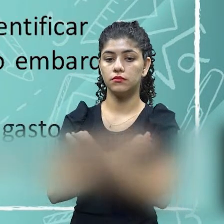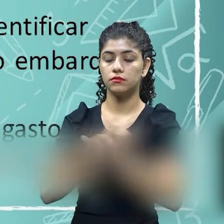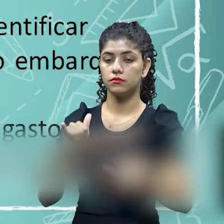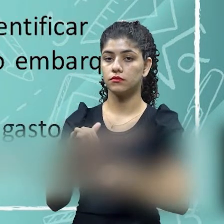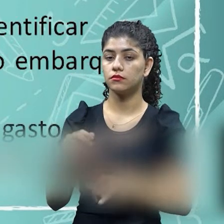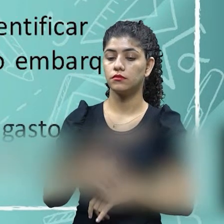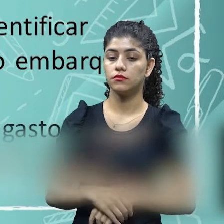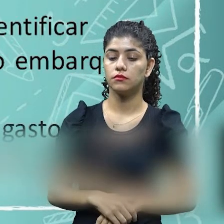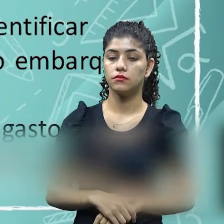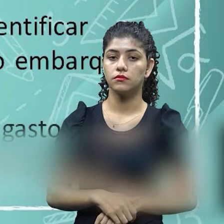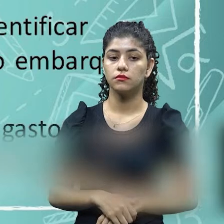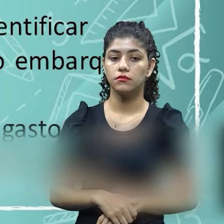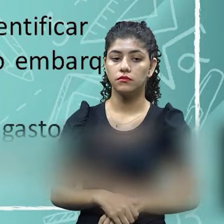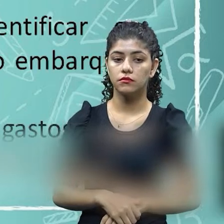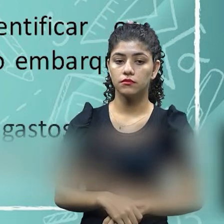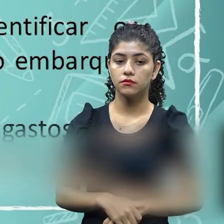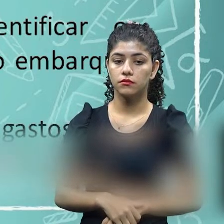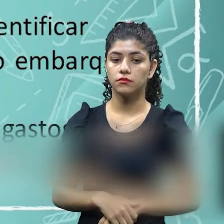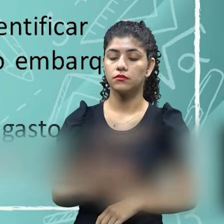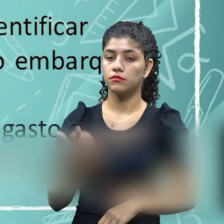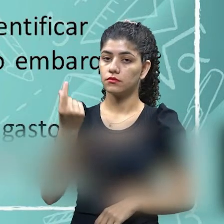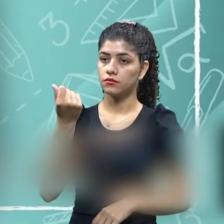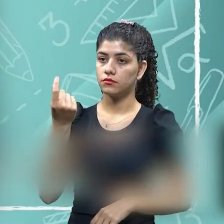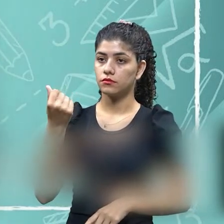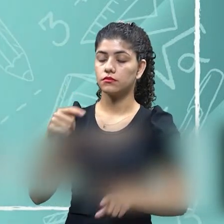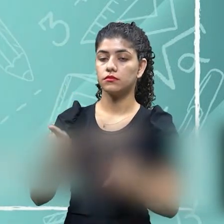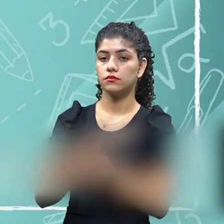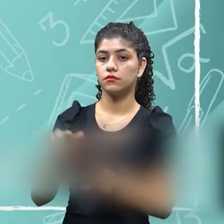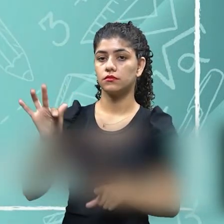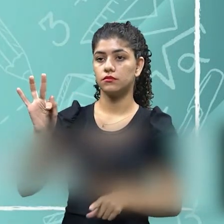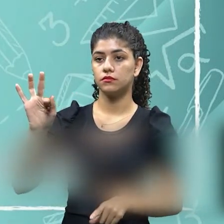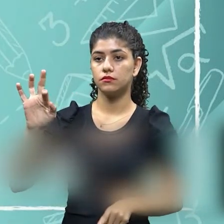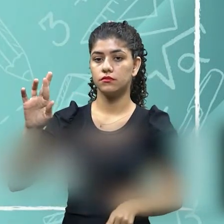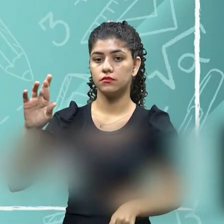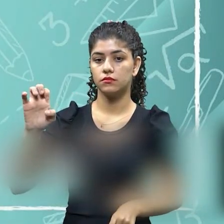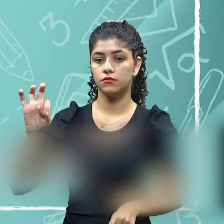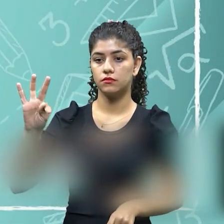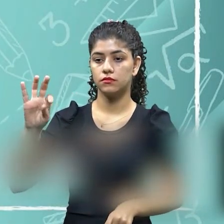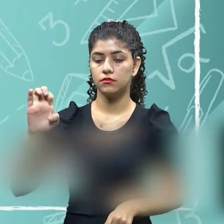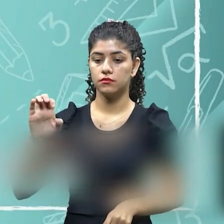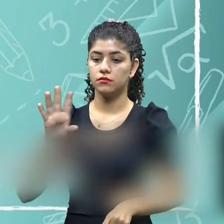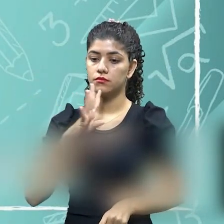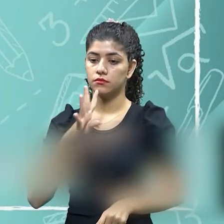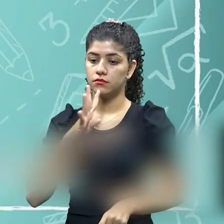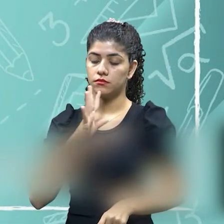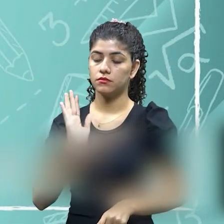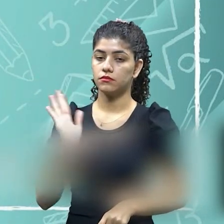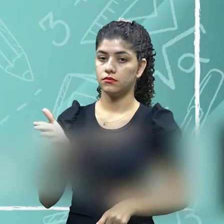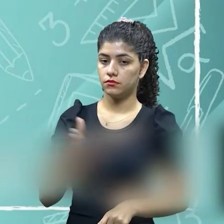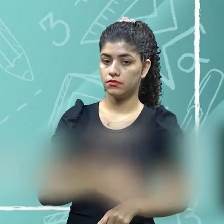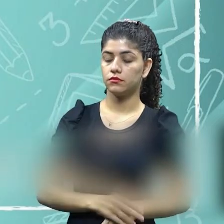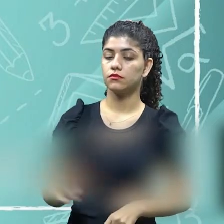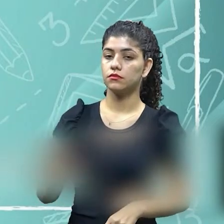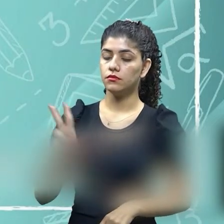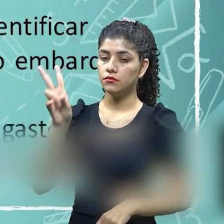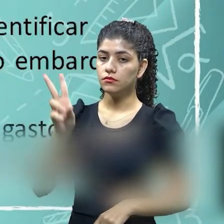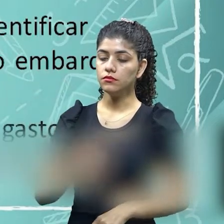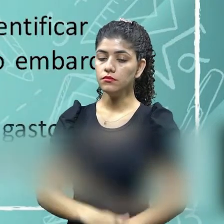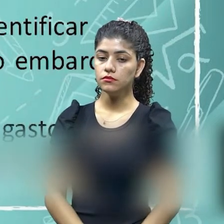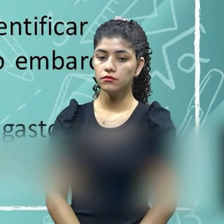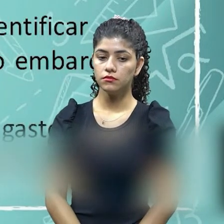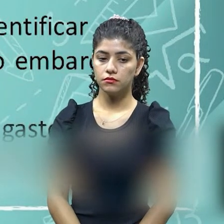operação, informações sobre o preço do frete. Então, ter o conhecimento referente ao valor do frete sobre esse